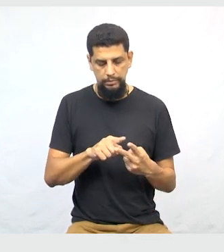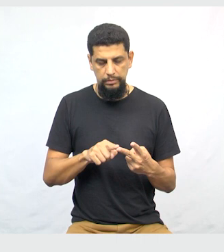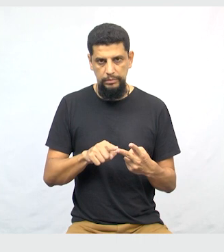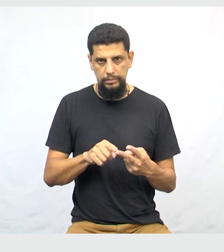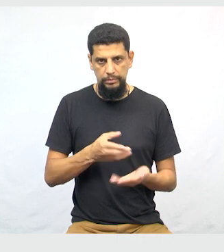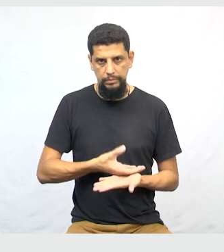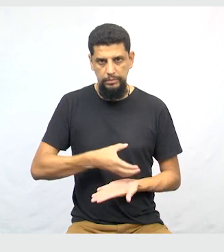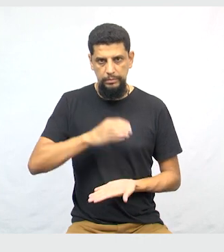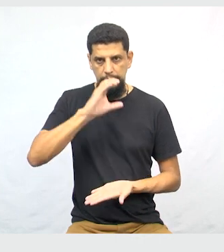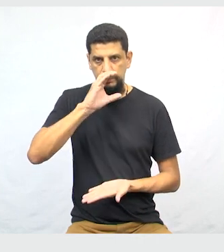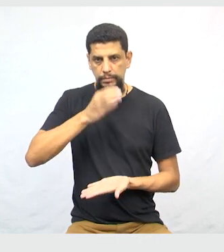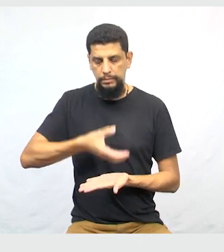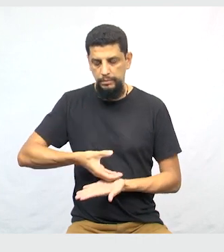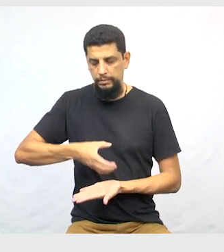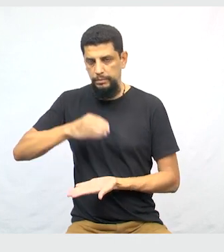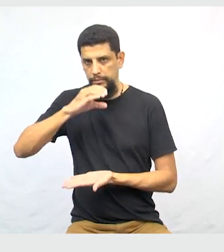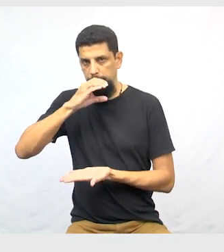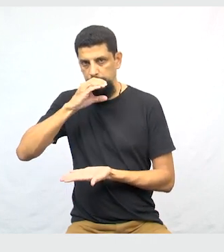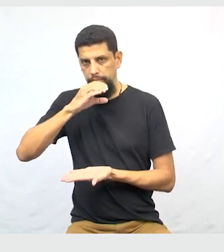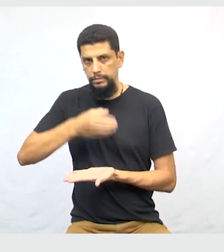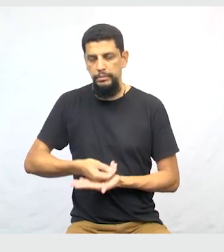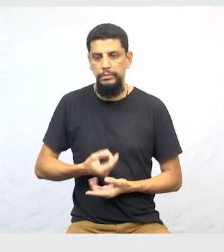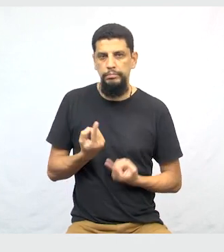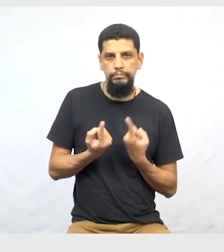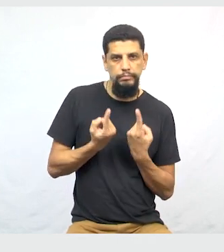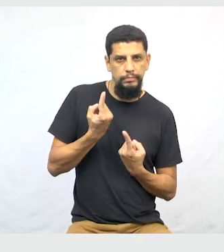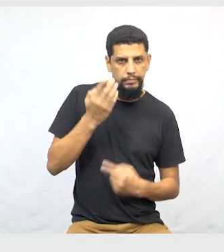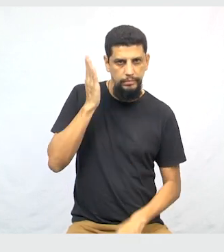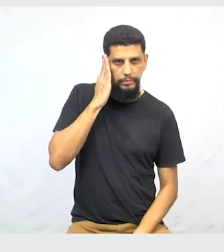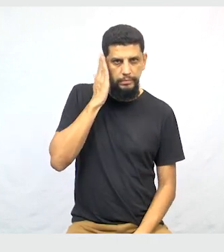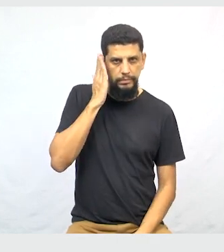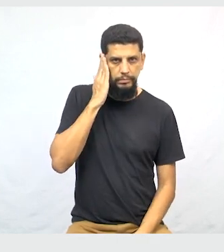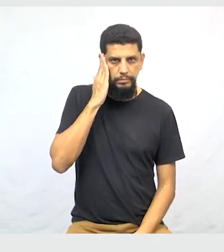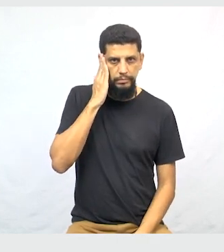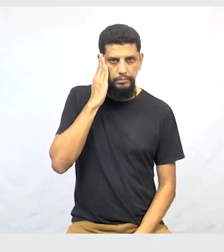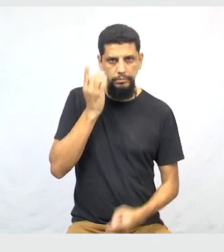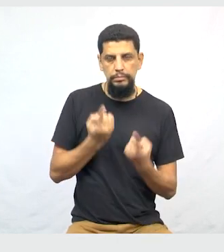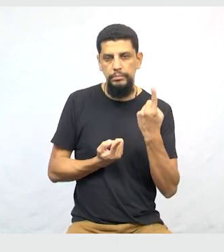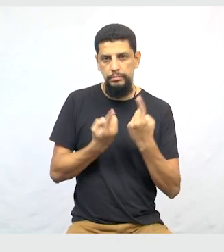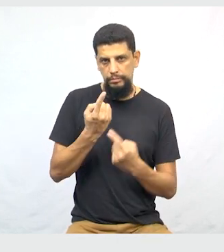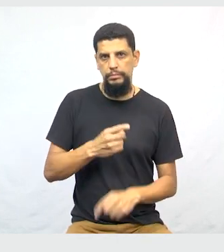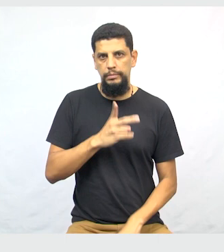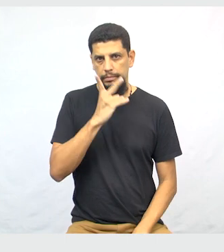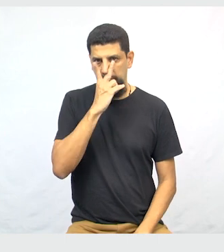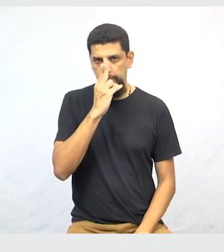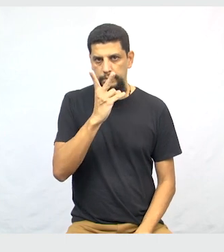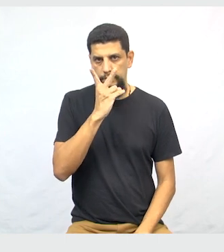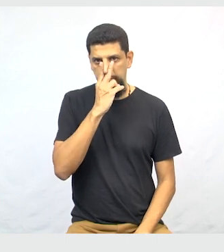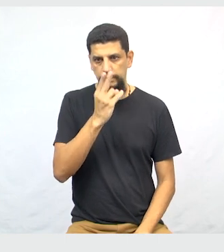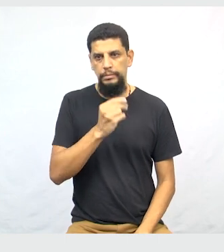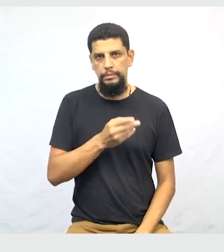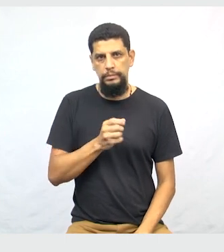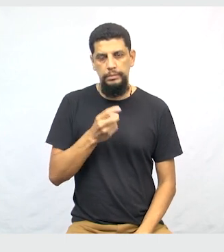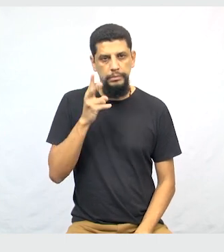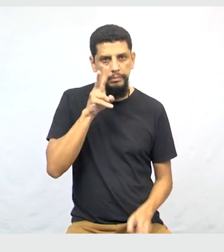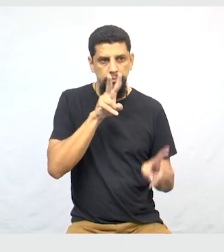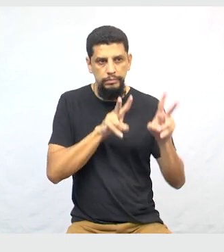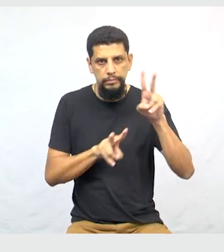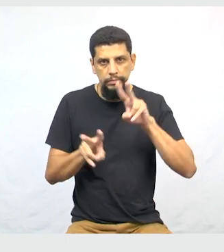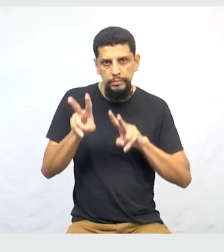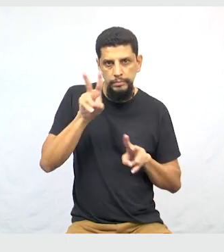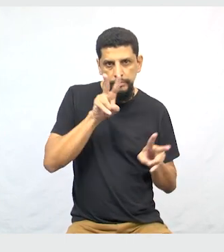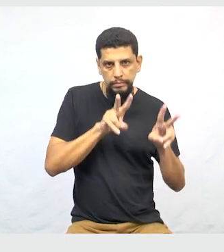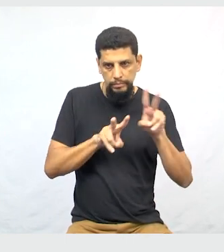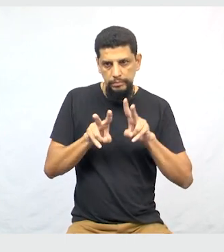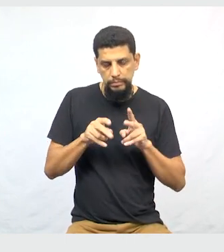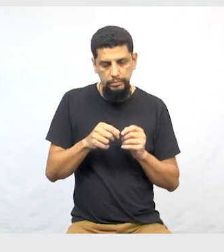dois copos. Quais são as cores desse copo? Será que a gente consegue saber? Eu acho que a gente pode ir